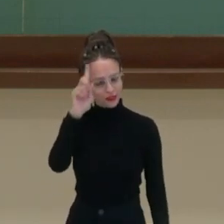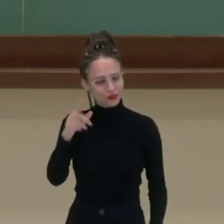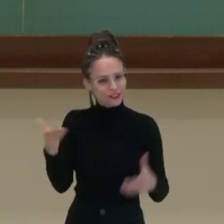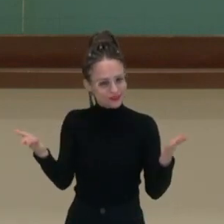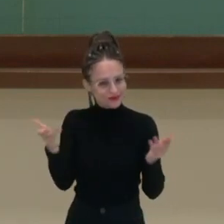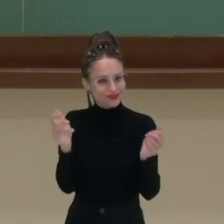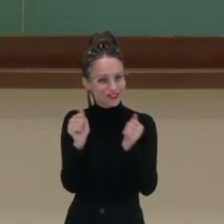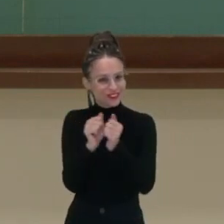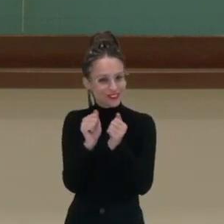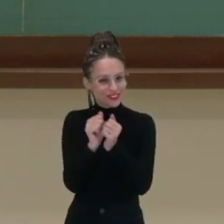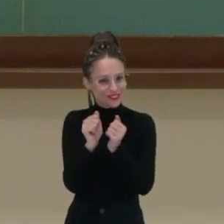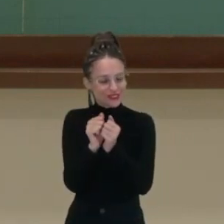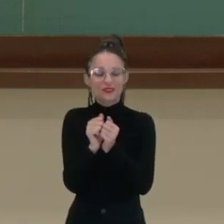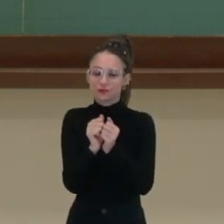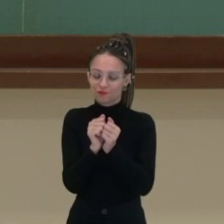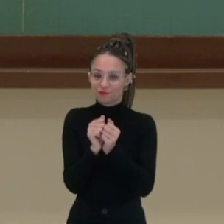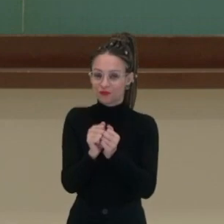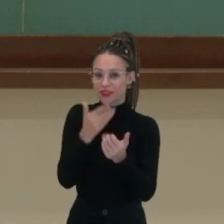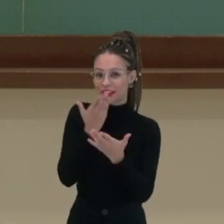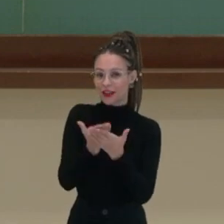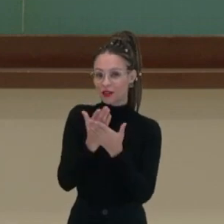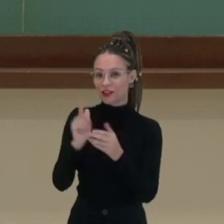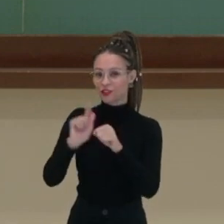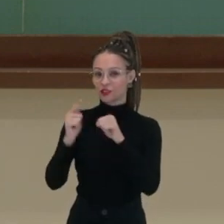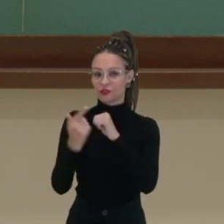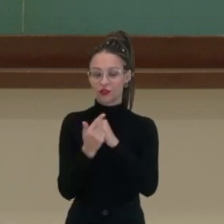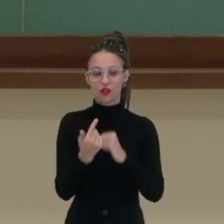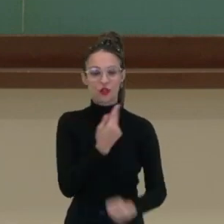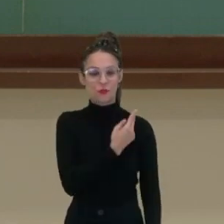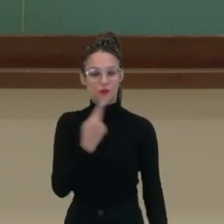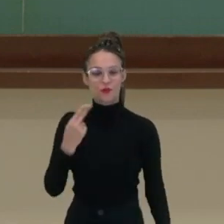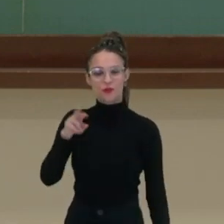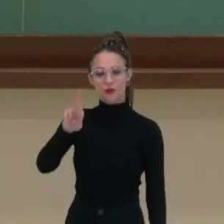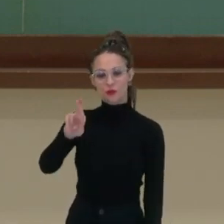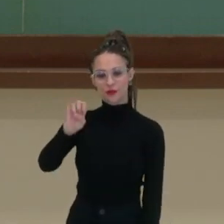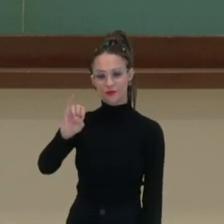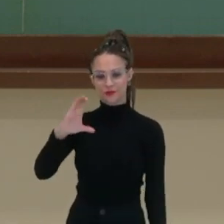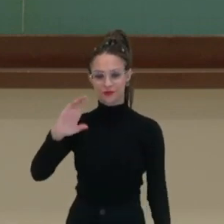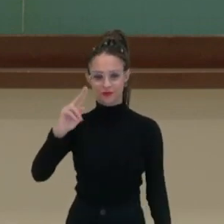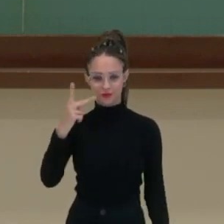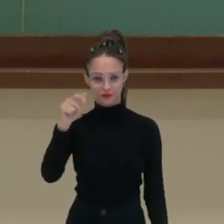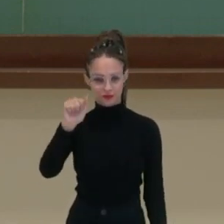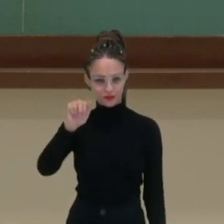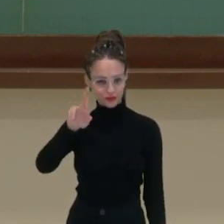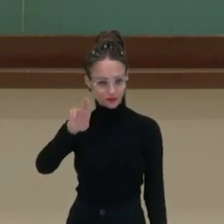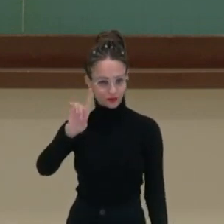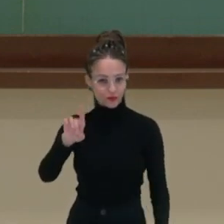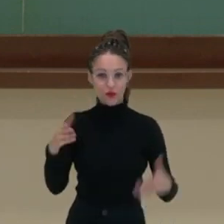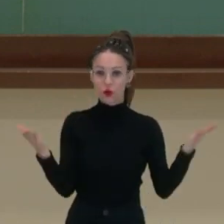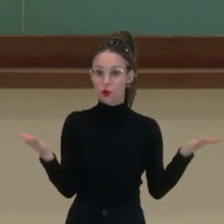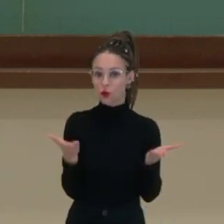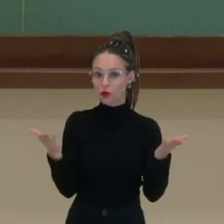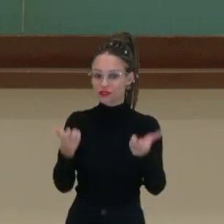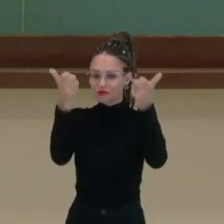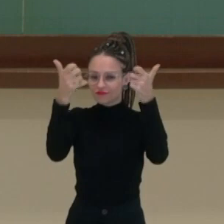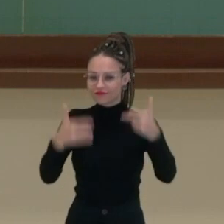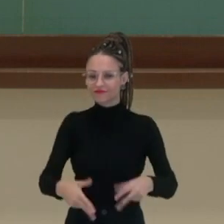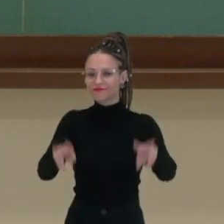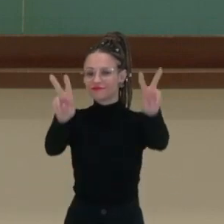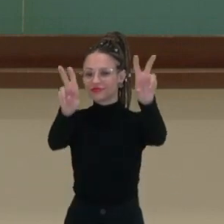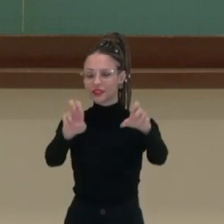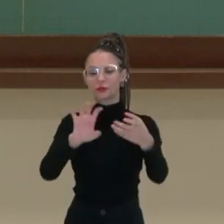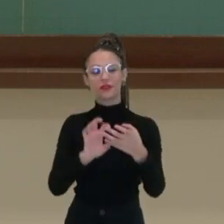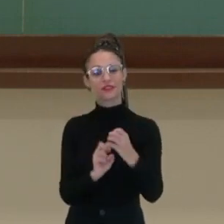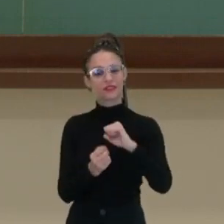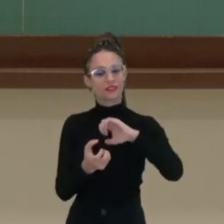juntos, né? Estamos aí na nossa aula de Geografia, meu nome é Richard e hoje nós vamos falar sobre o artesanato. Olha que